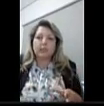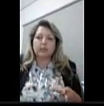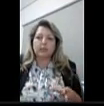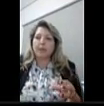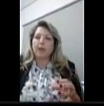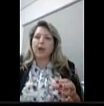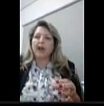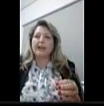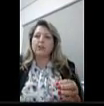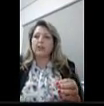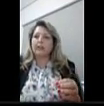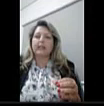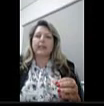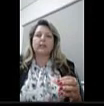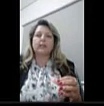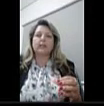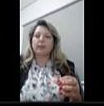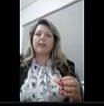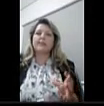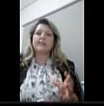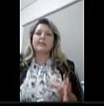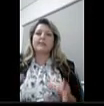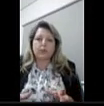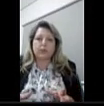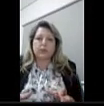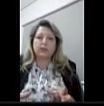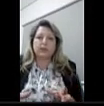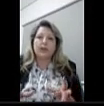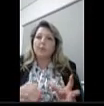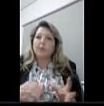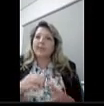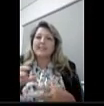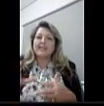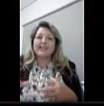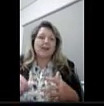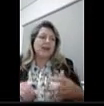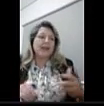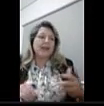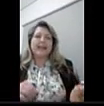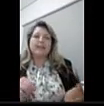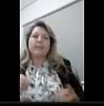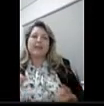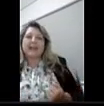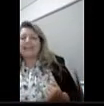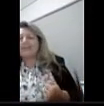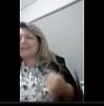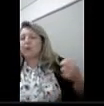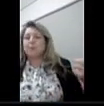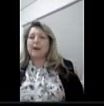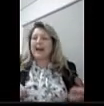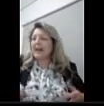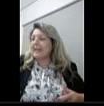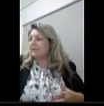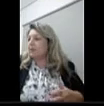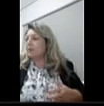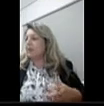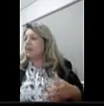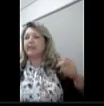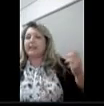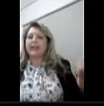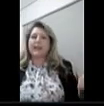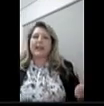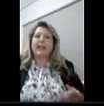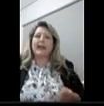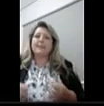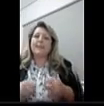aquilo, a borracha, a caneta, o lápis e a postila. Porque, senão, ele vai derrubar, ele toda hora